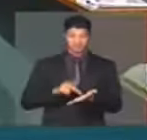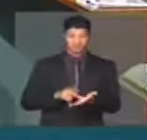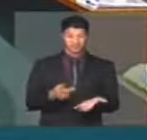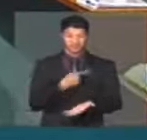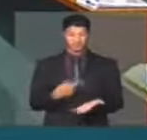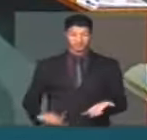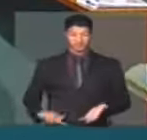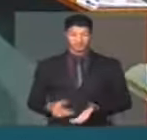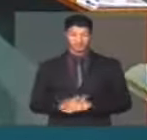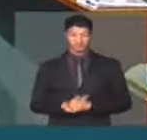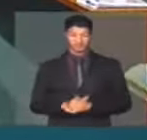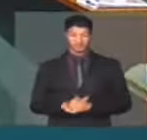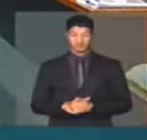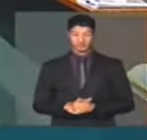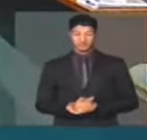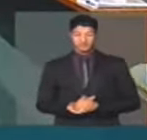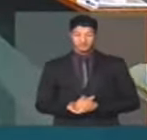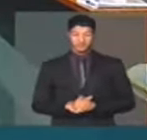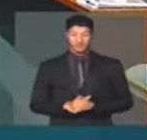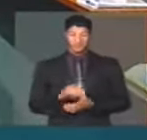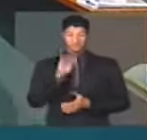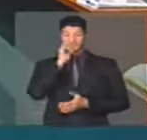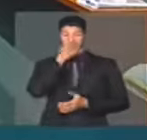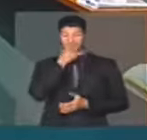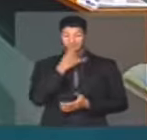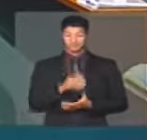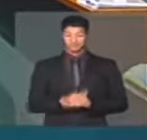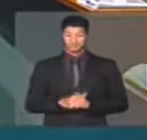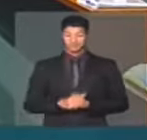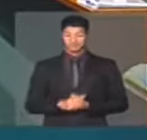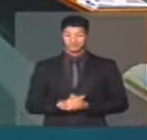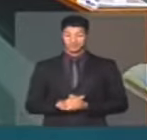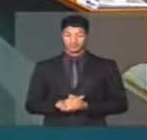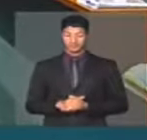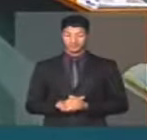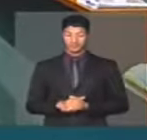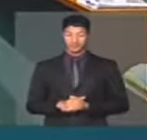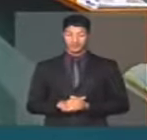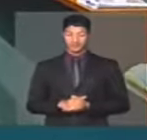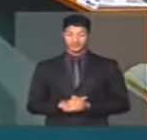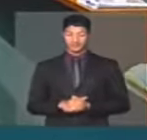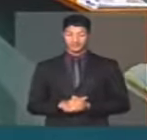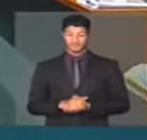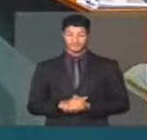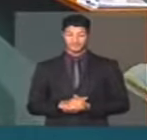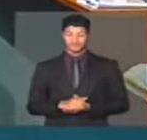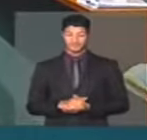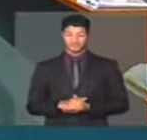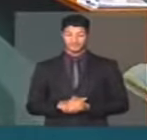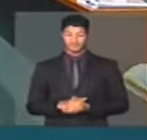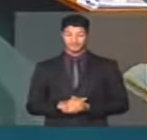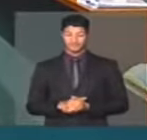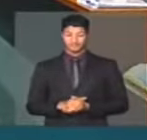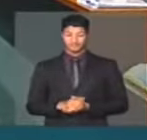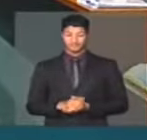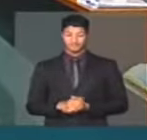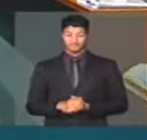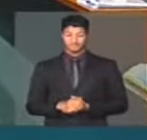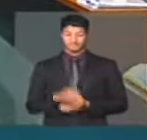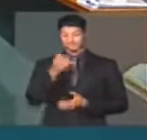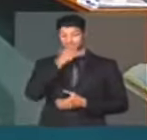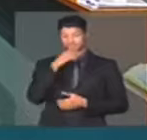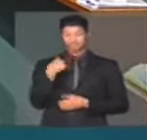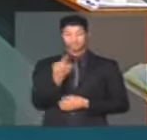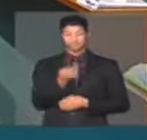verdade, presidente. Presidente, infelizmente... Para falar contra, presidente. Assegurar a palavra do deputado Alessandro Molon.